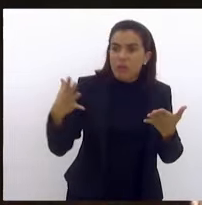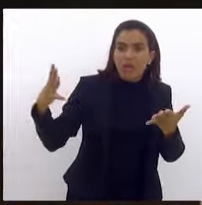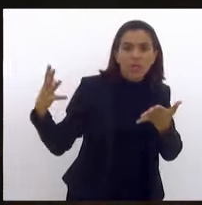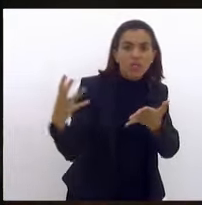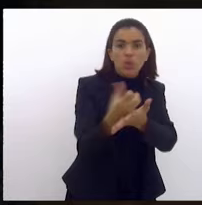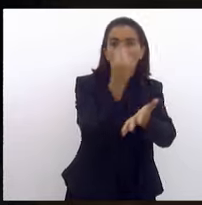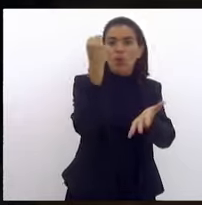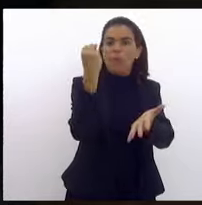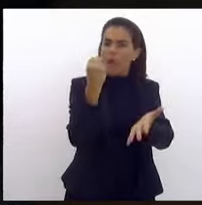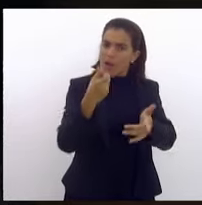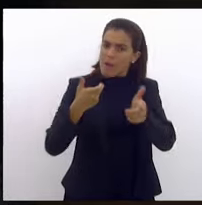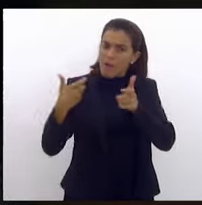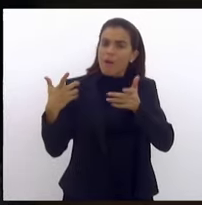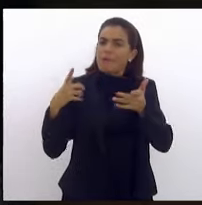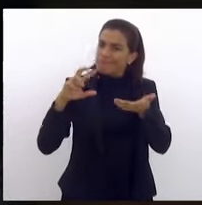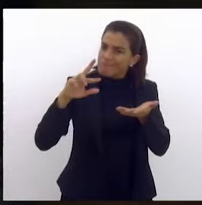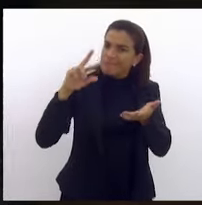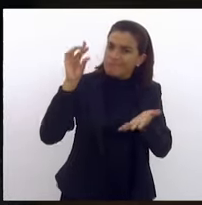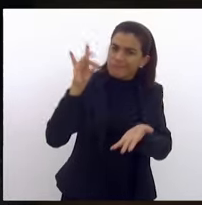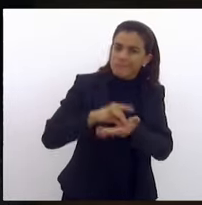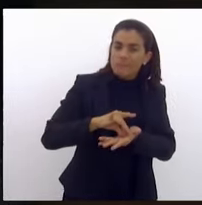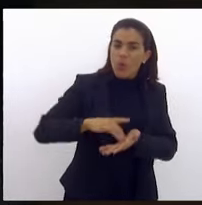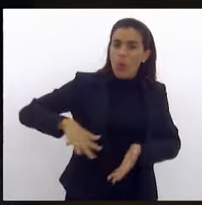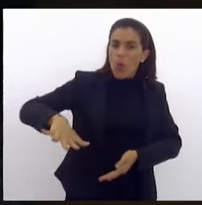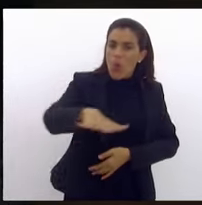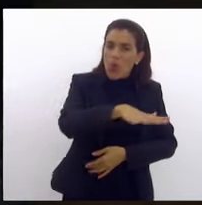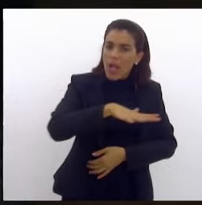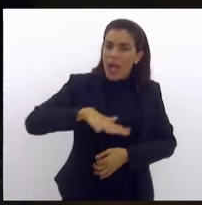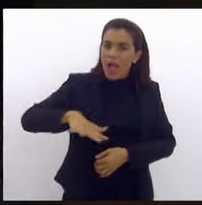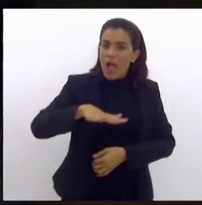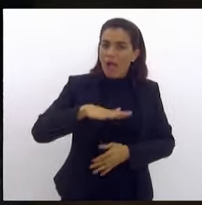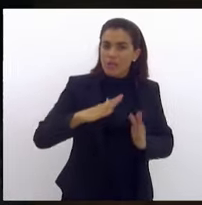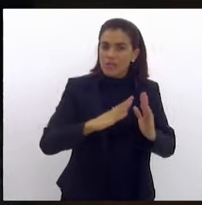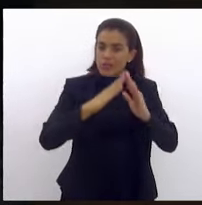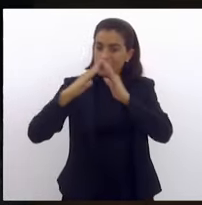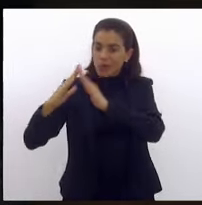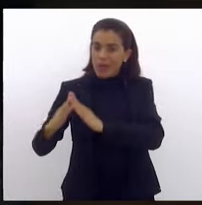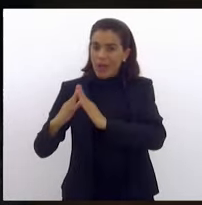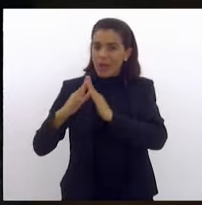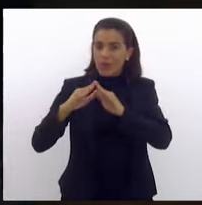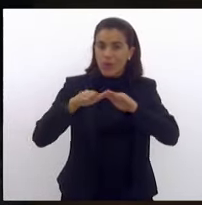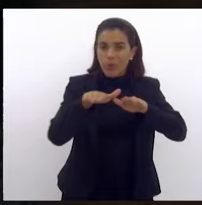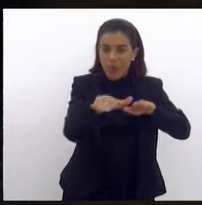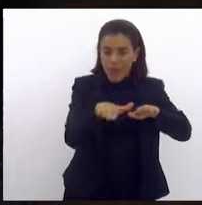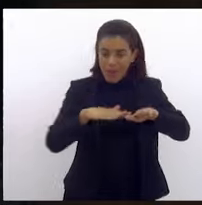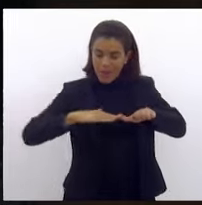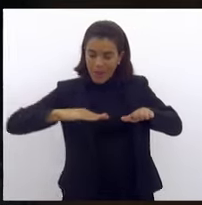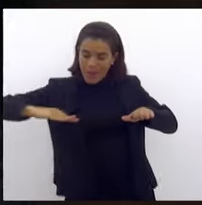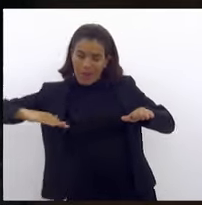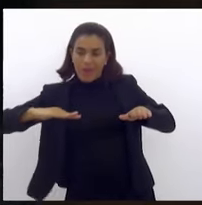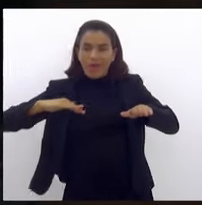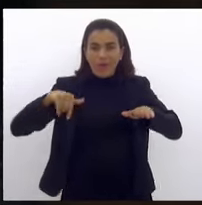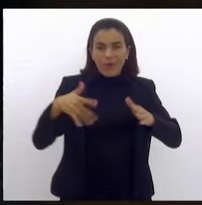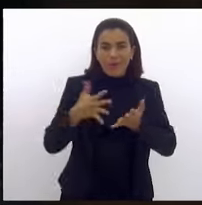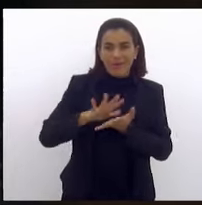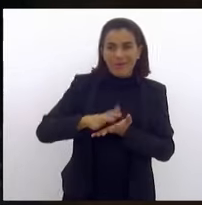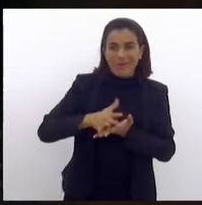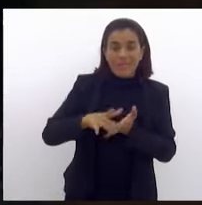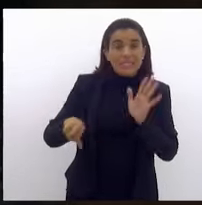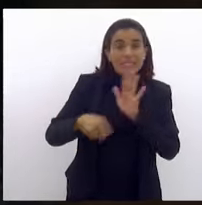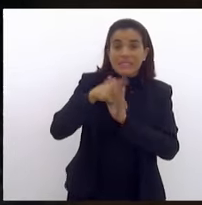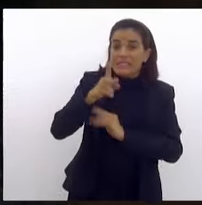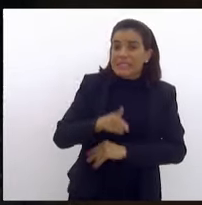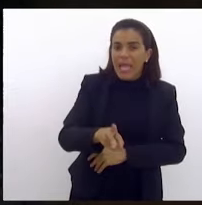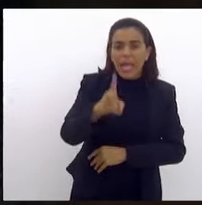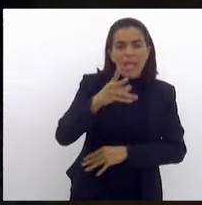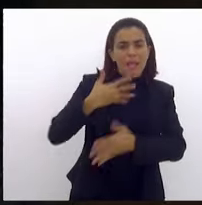tomar de assalto, na mão grande, um espaço ao lado do recuo da bateria, que tradicionalmente sempre foi do governo do